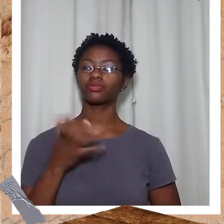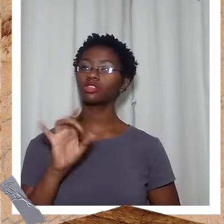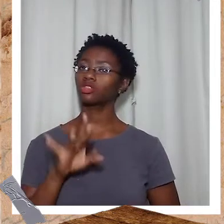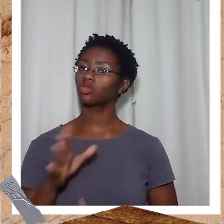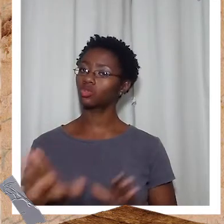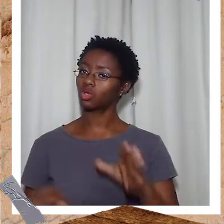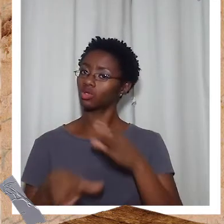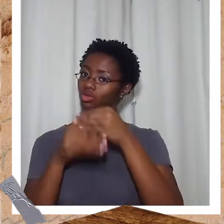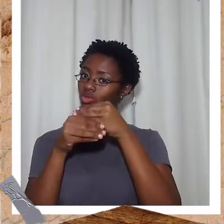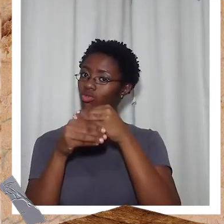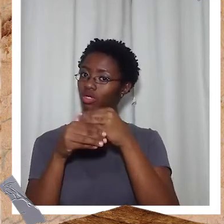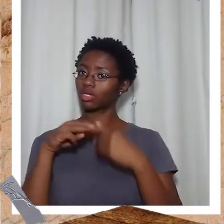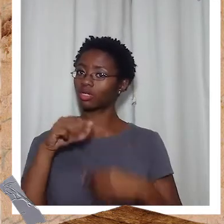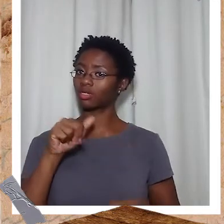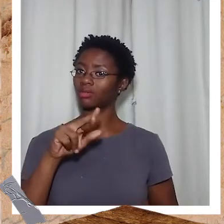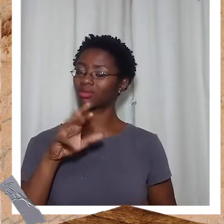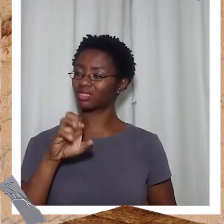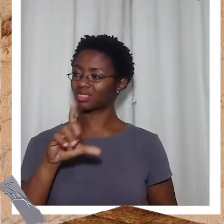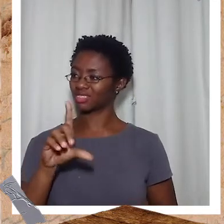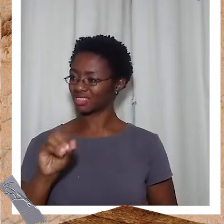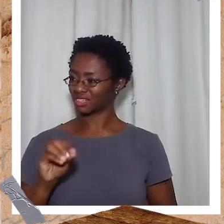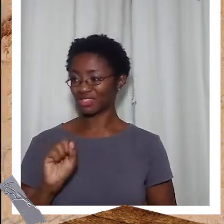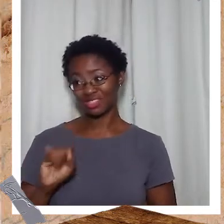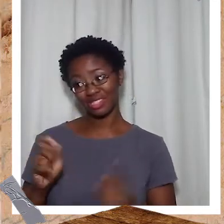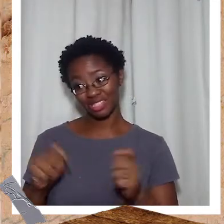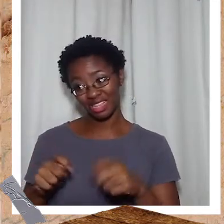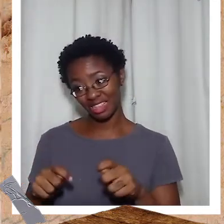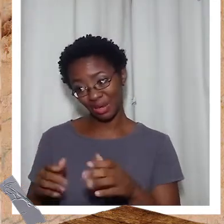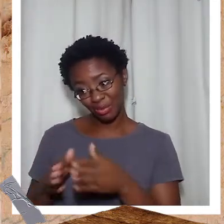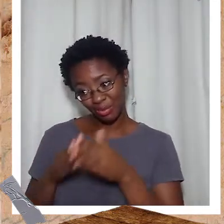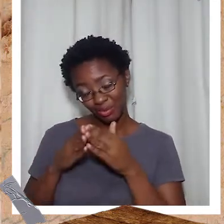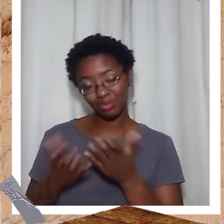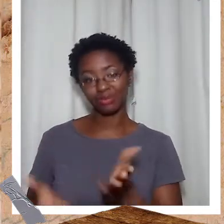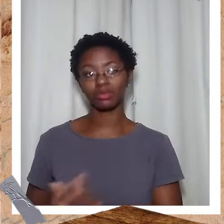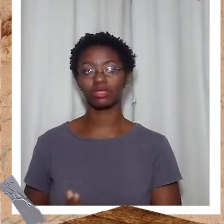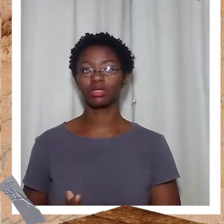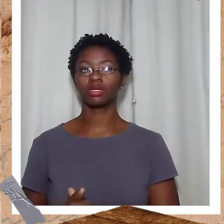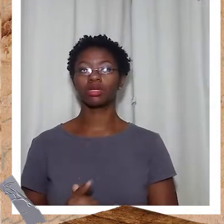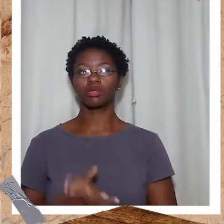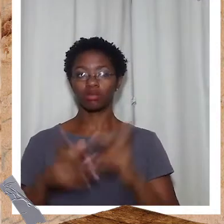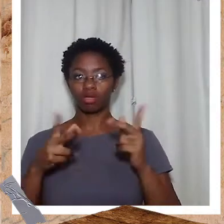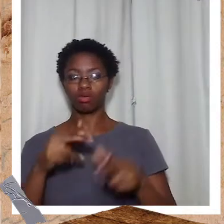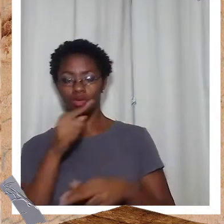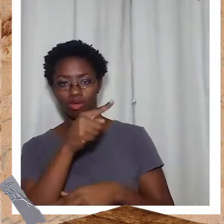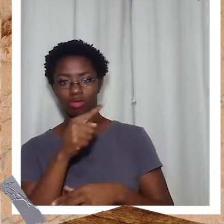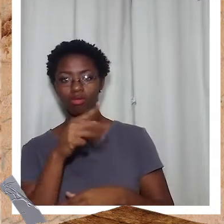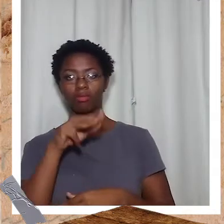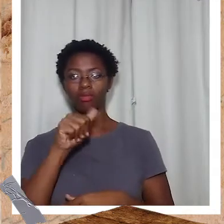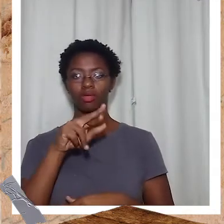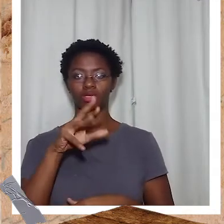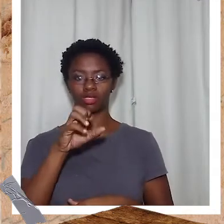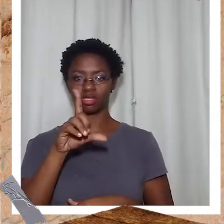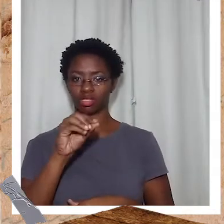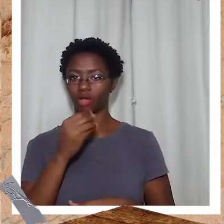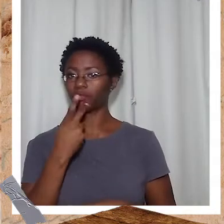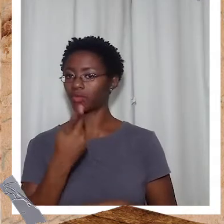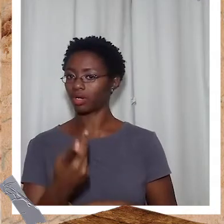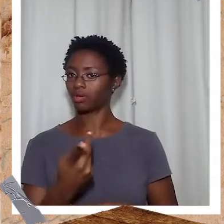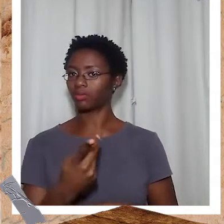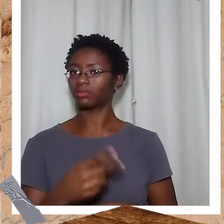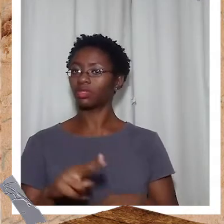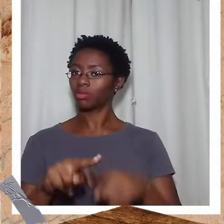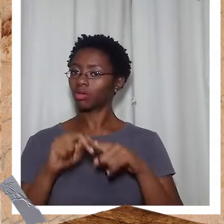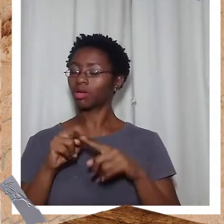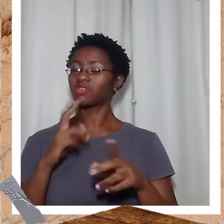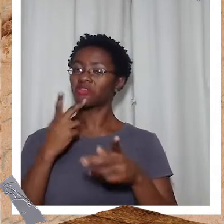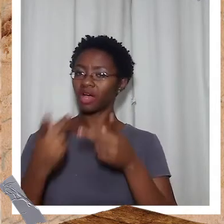adicionar, Marcelo e Raquel, se me permitem, uma consideração em relação a esse ponto que o Marcelo traz para a gente, né? Porque há muito